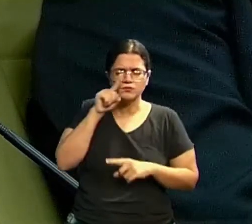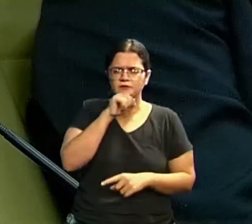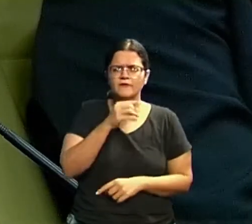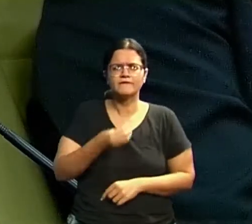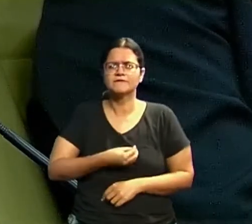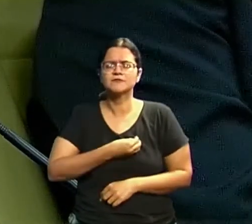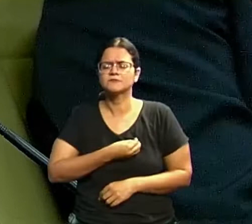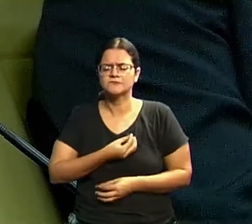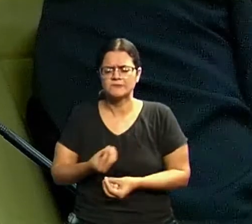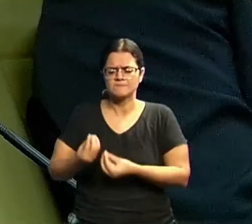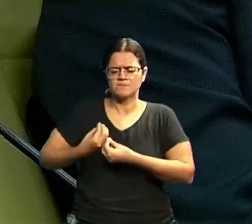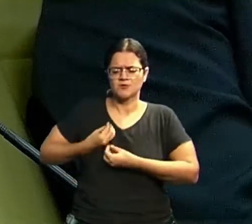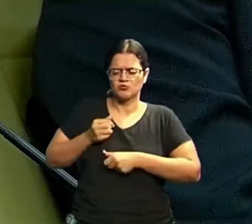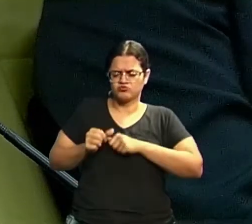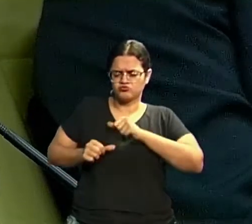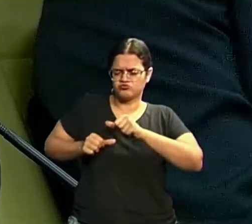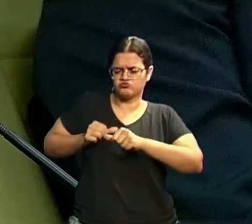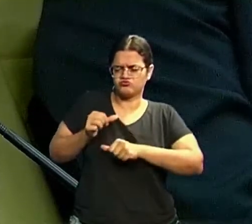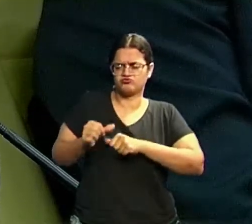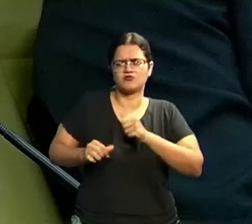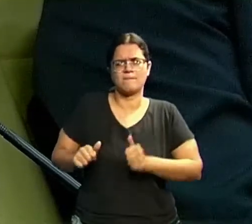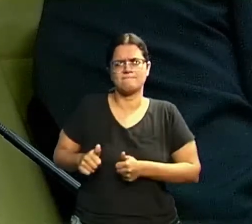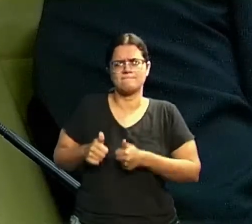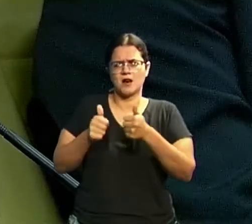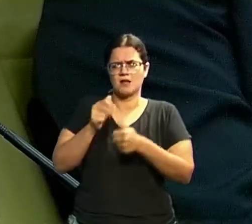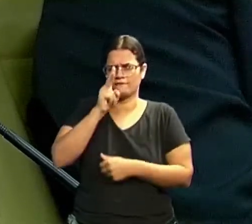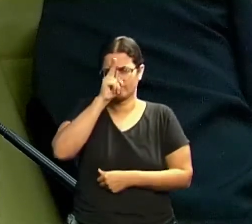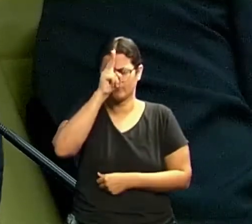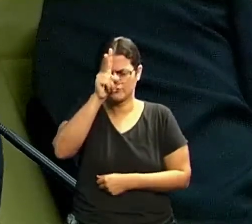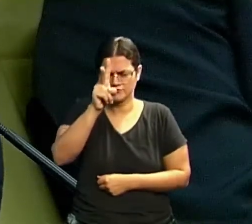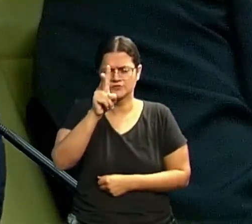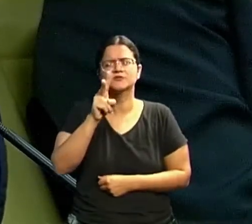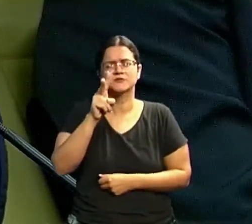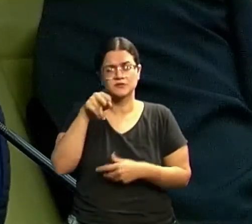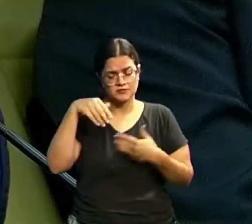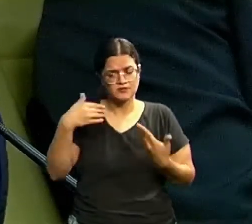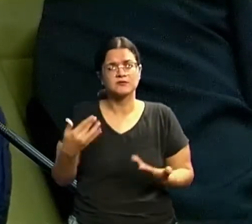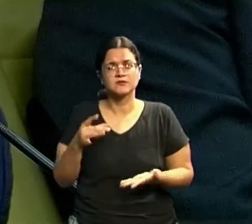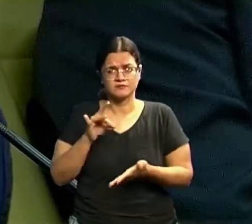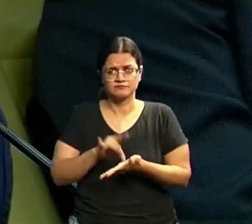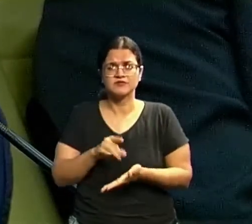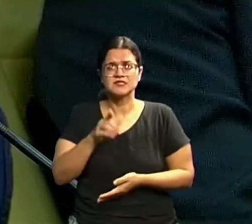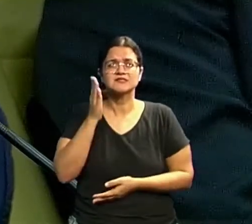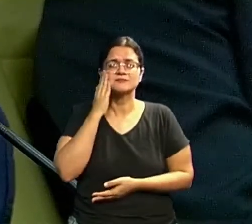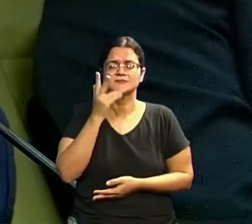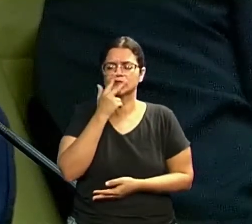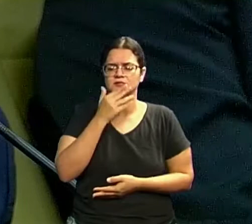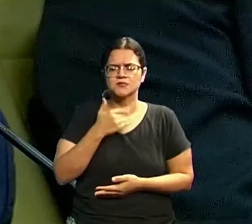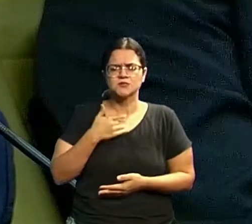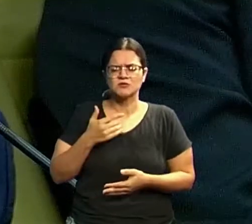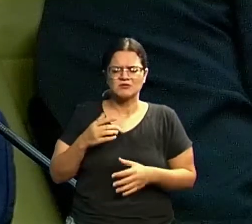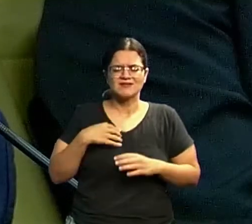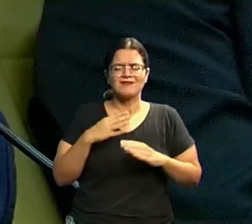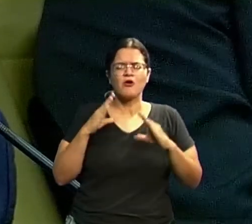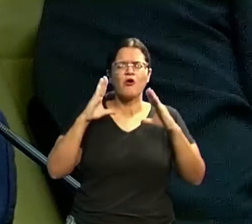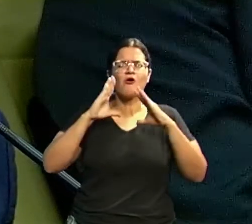se renova, que você se fortalece, e inclusive sai da zona de